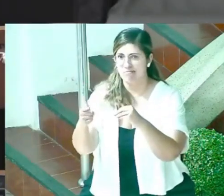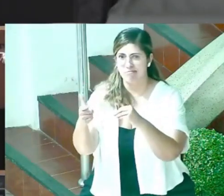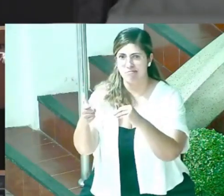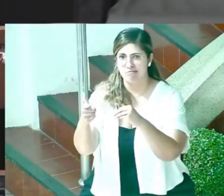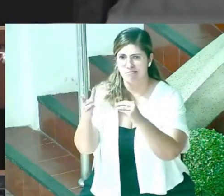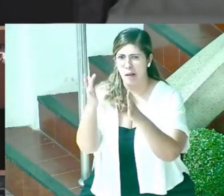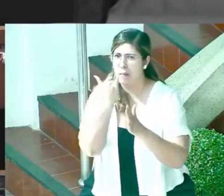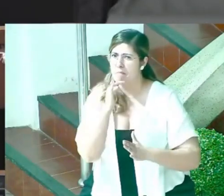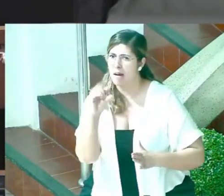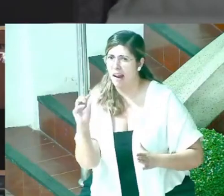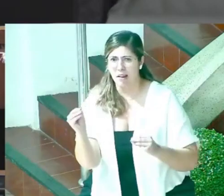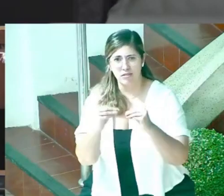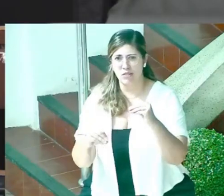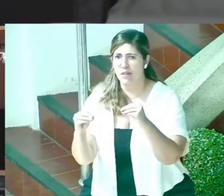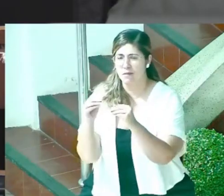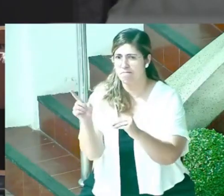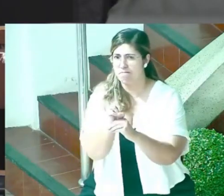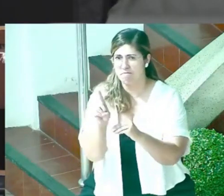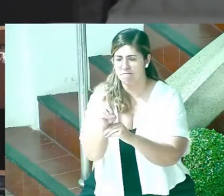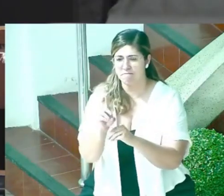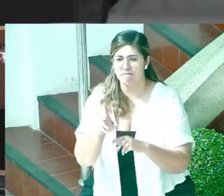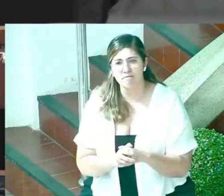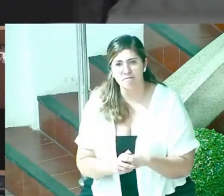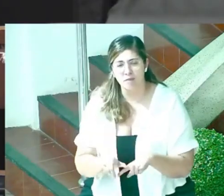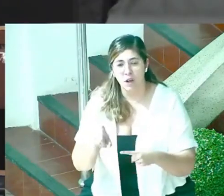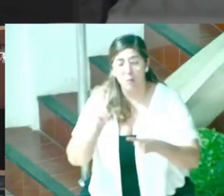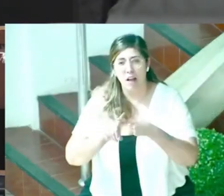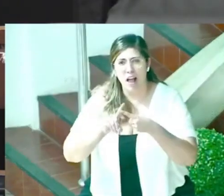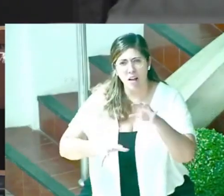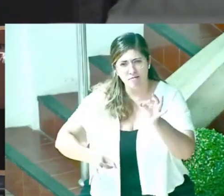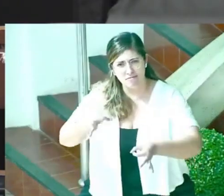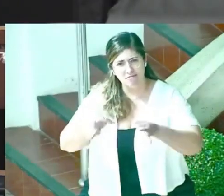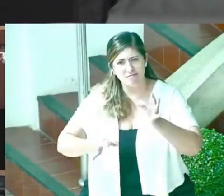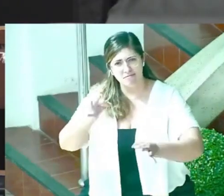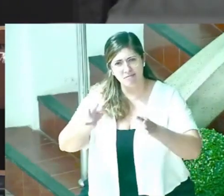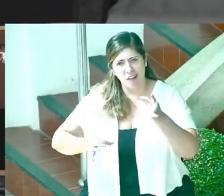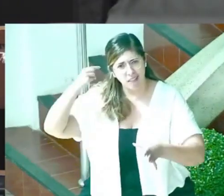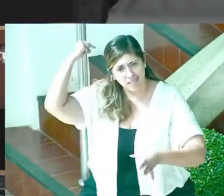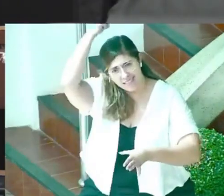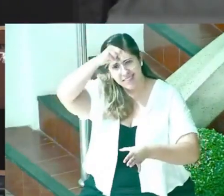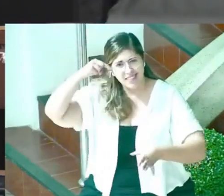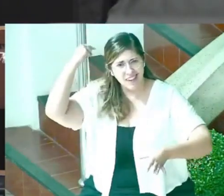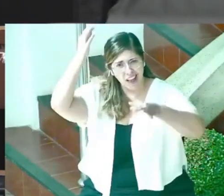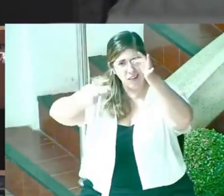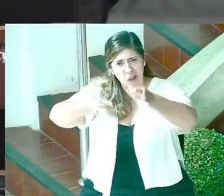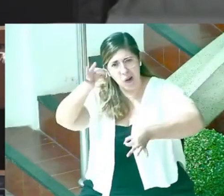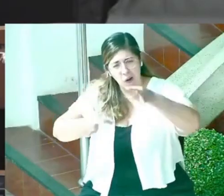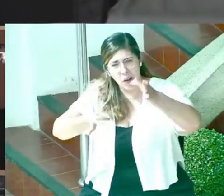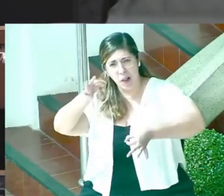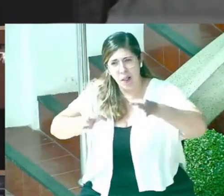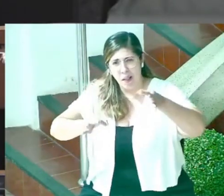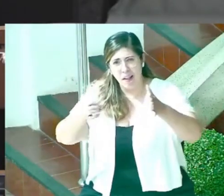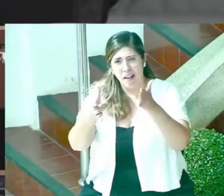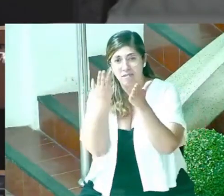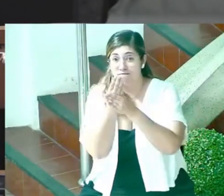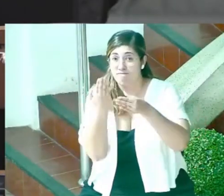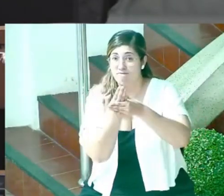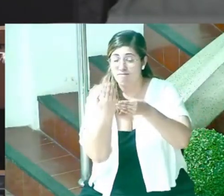manhã. Queridos, nós estamos expondo o Pai Nosso, a oração do Pai Nosso, a oração